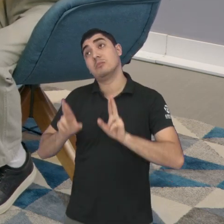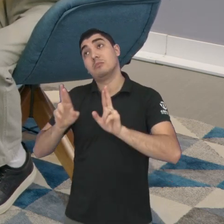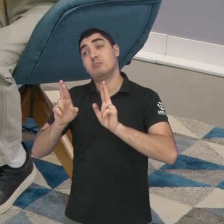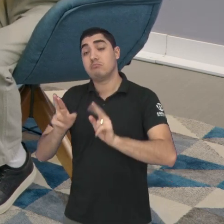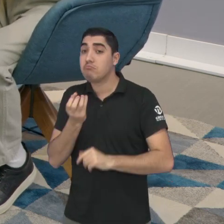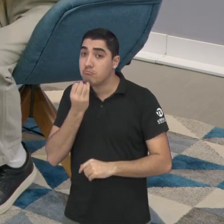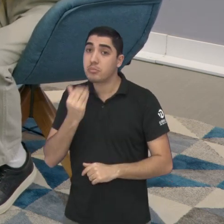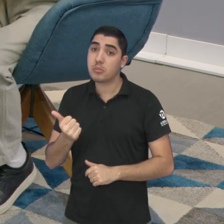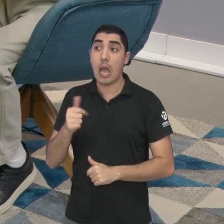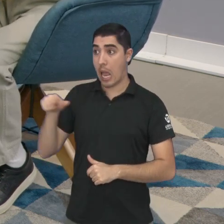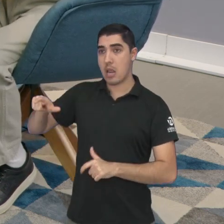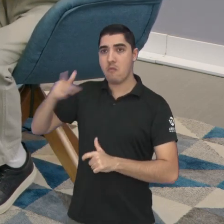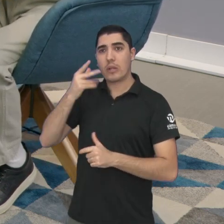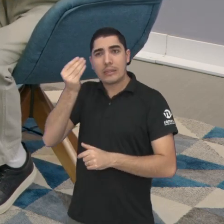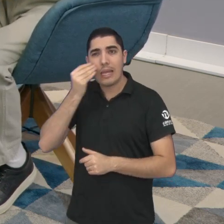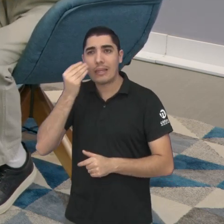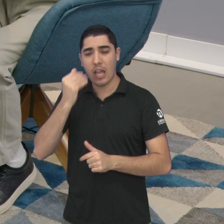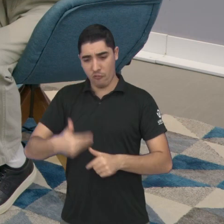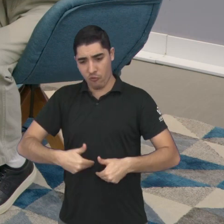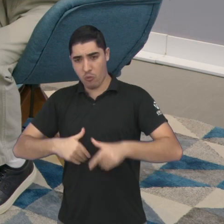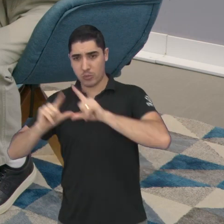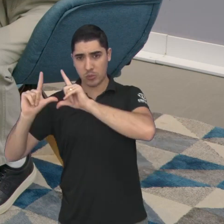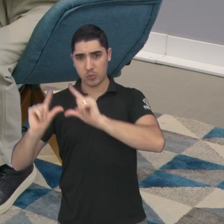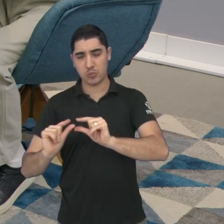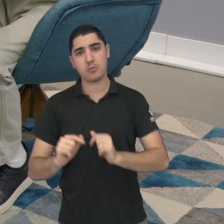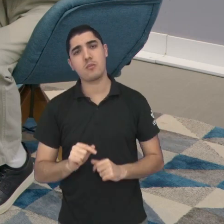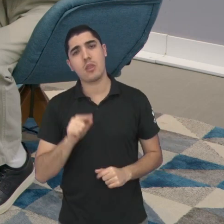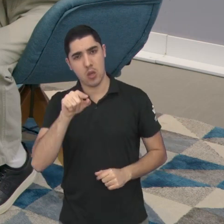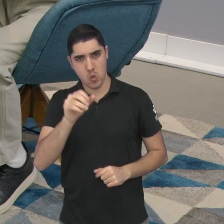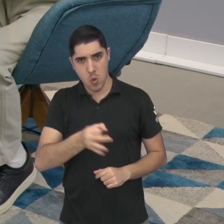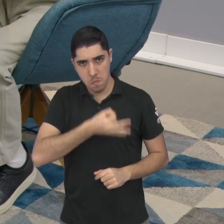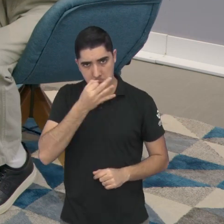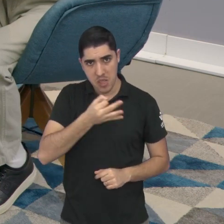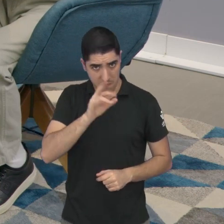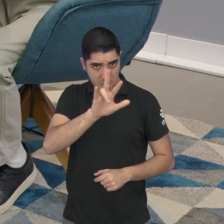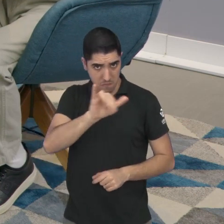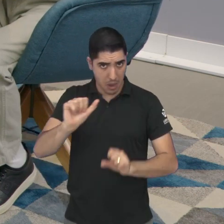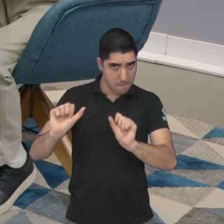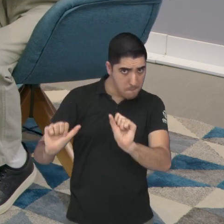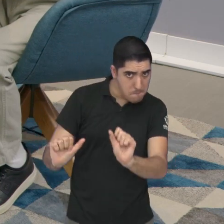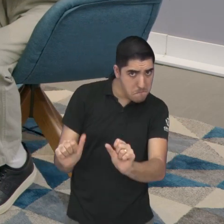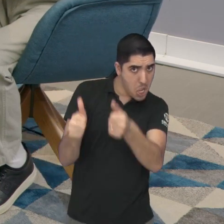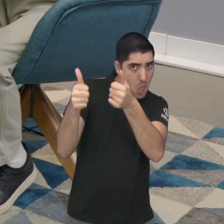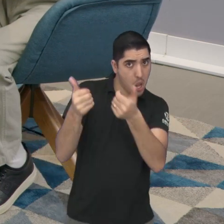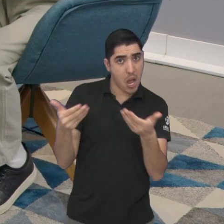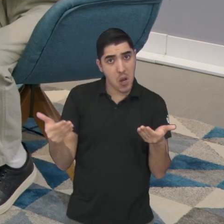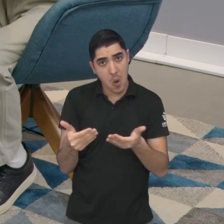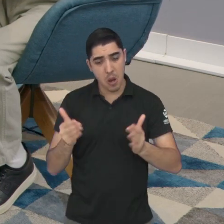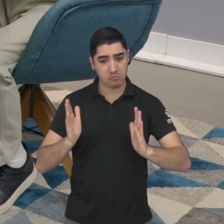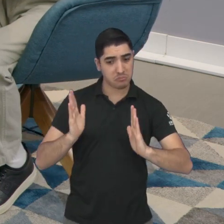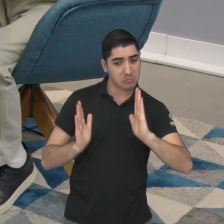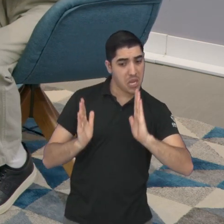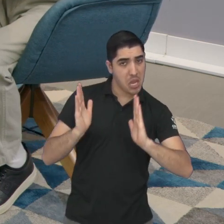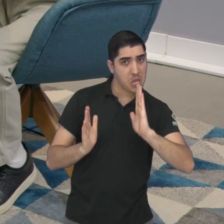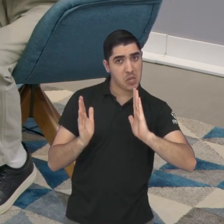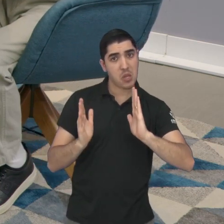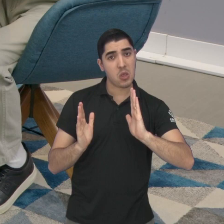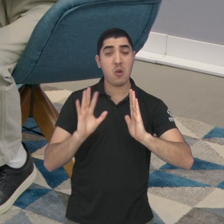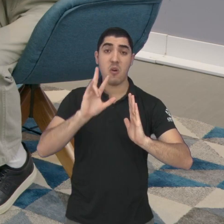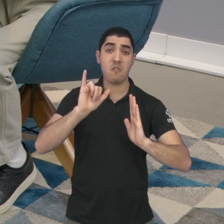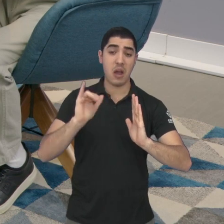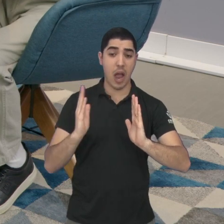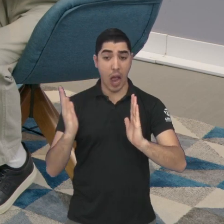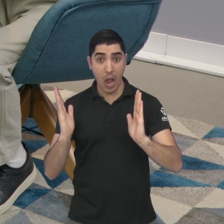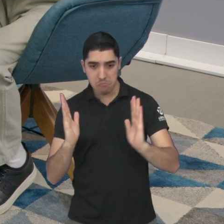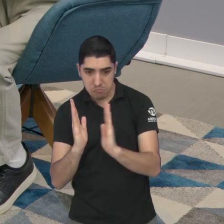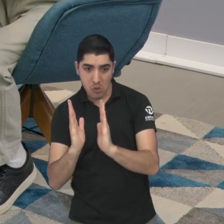nesse combate à fome. O senhor acredita, já emendando, que deve melhorar a situação a médio, longo prazo? Como que o senhor